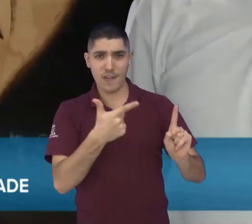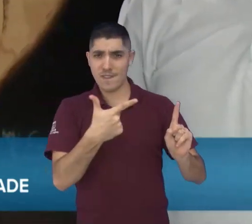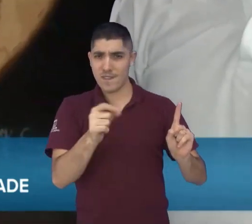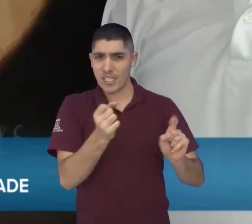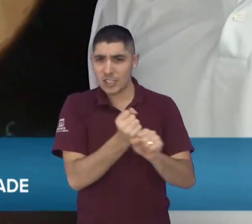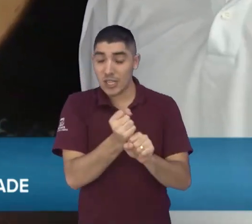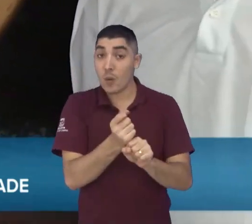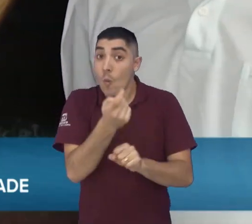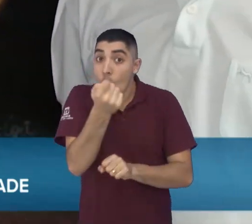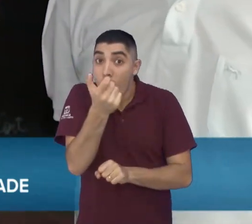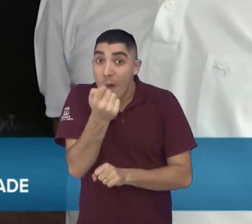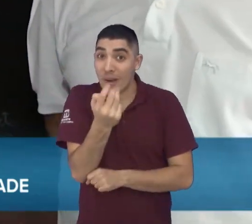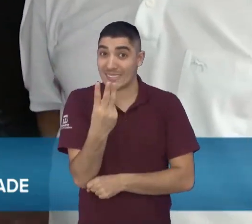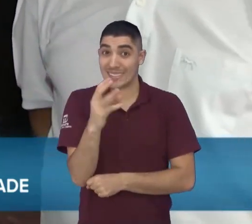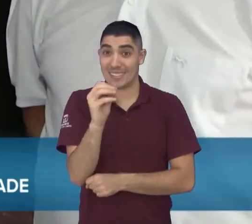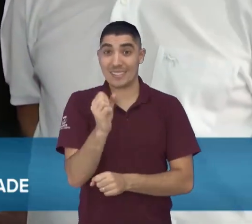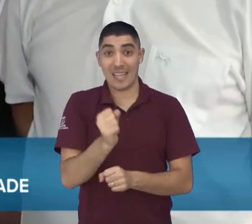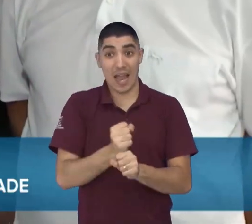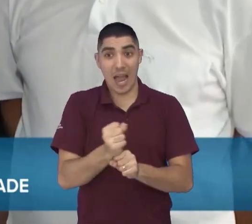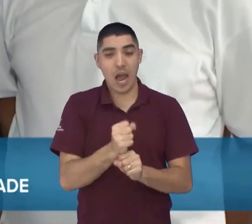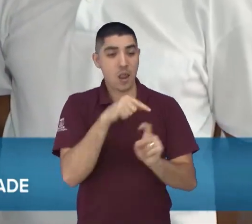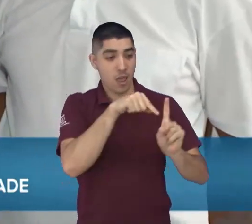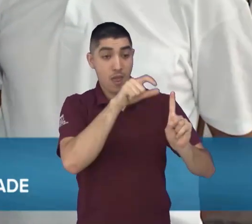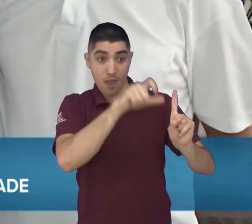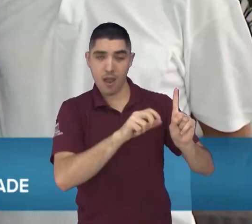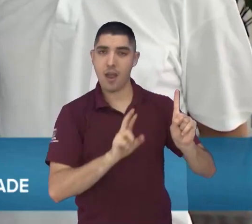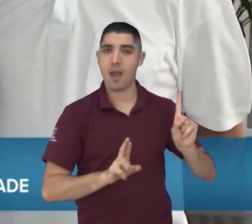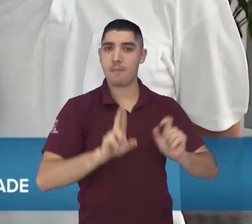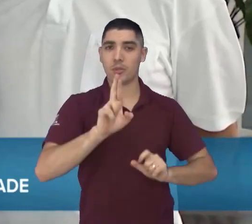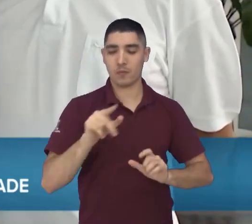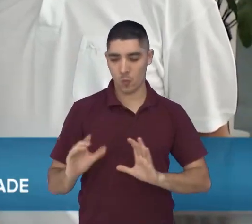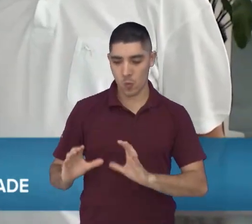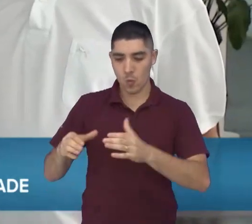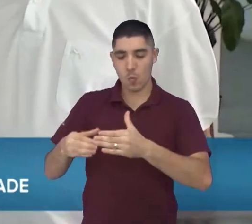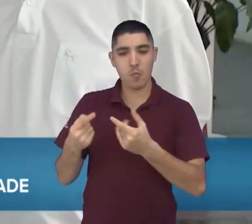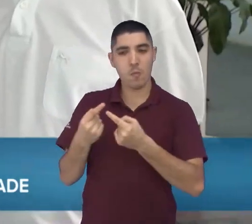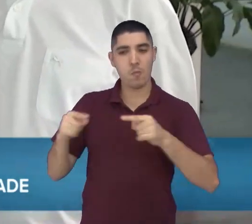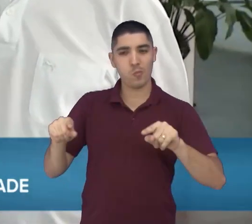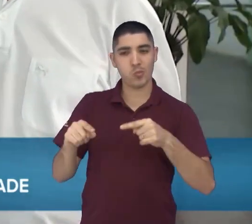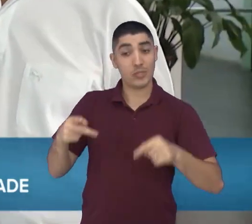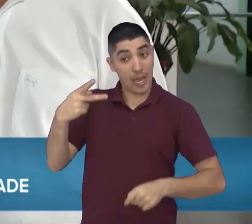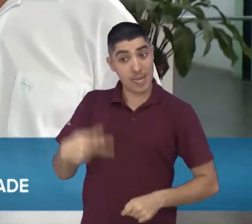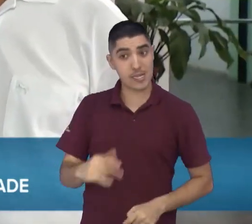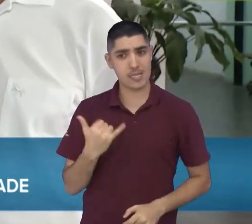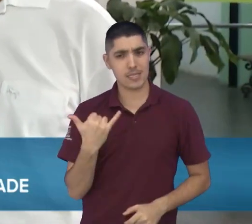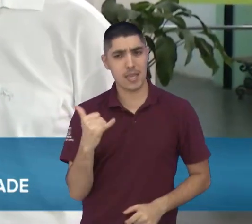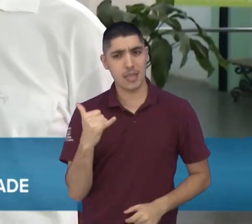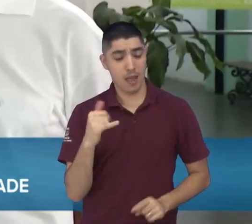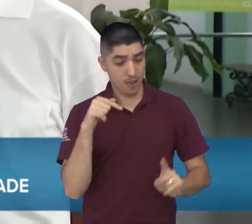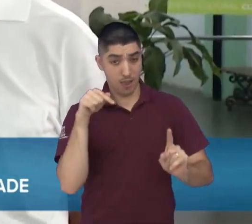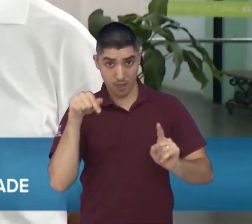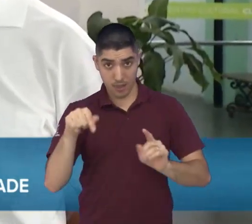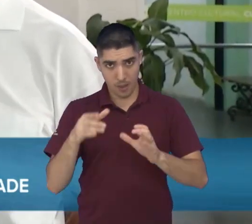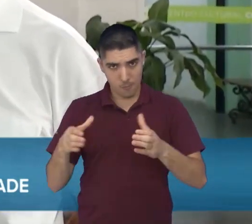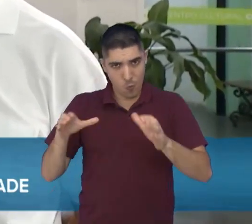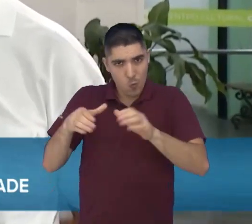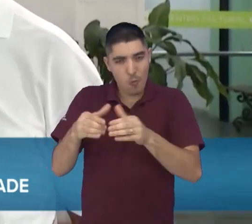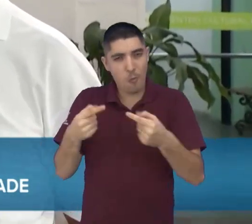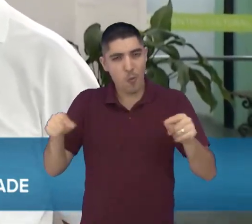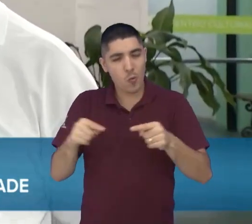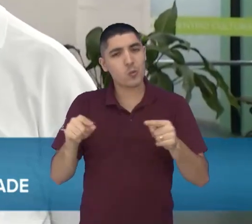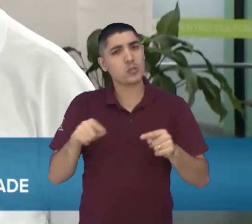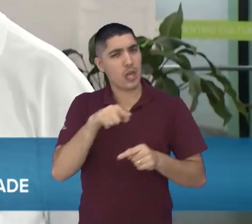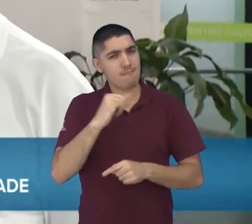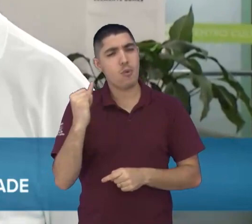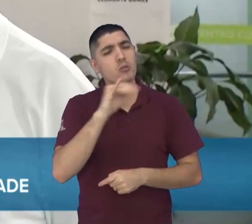30 anos, no comando da banda de Santana, uma banda que é muito importante aqui para nossa cidade. Maestro Onofre, por favor,